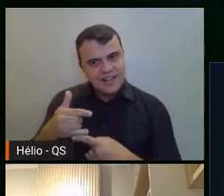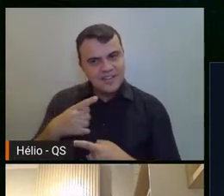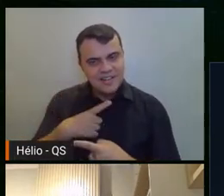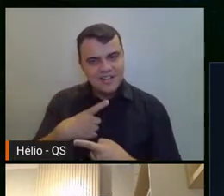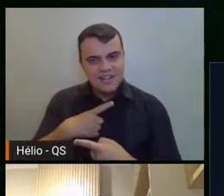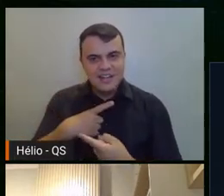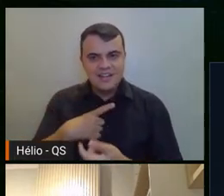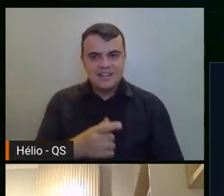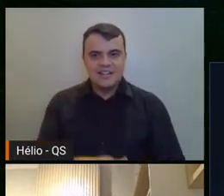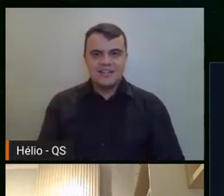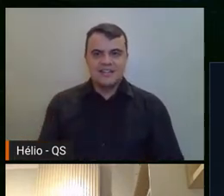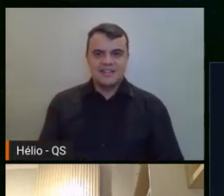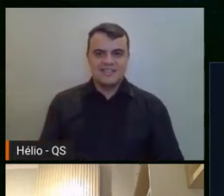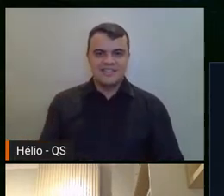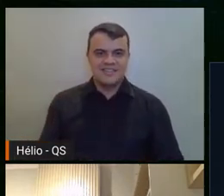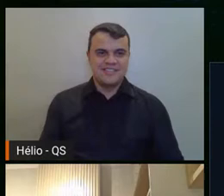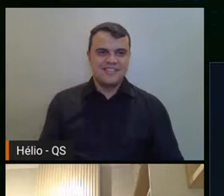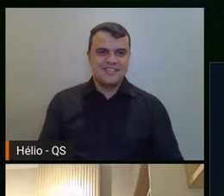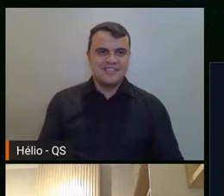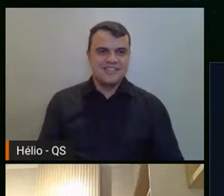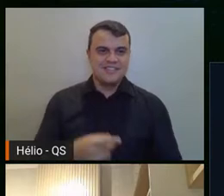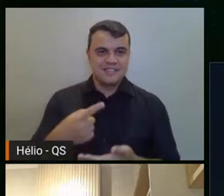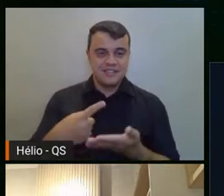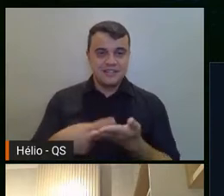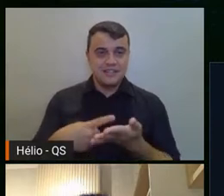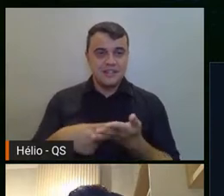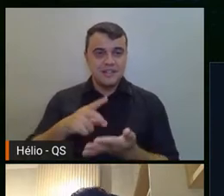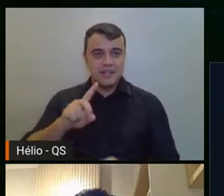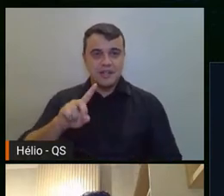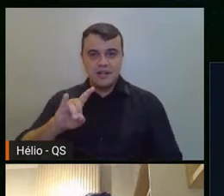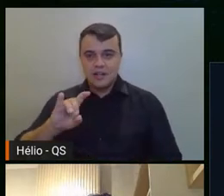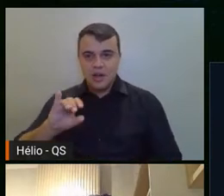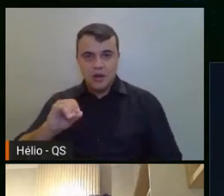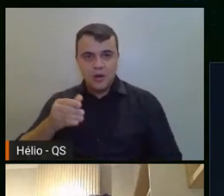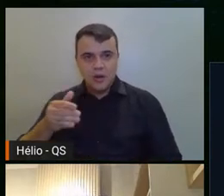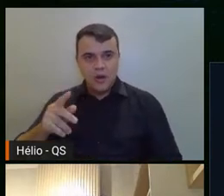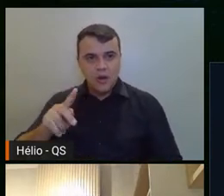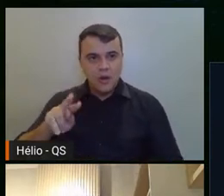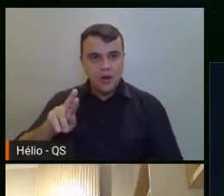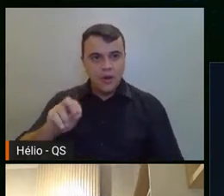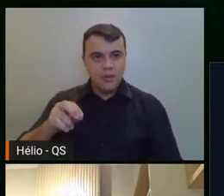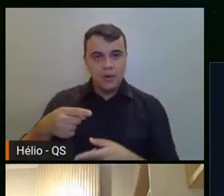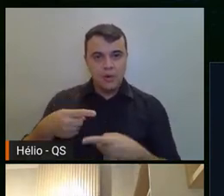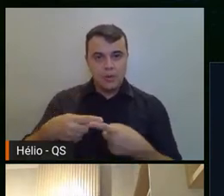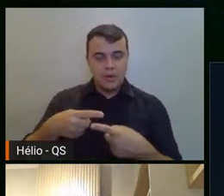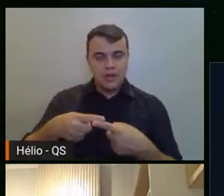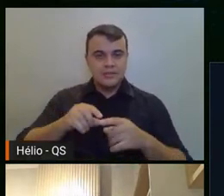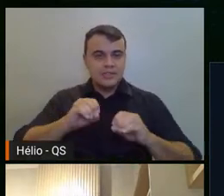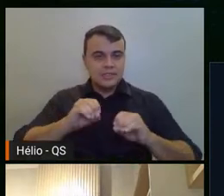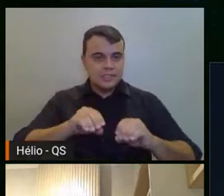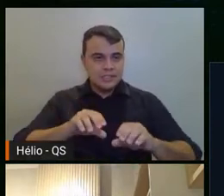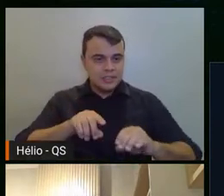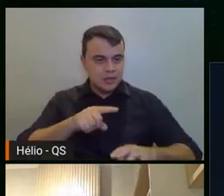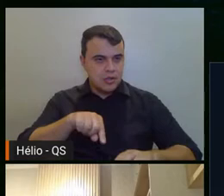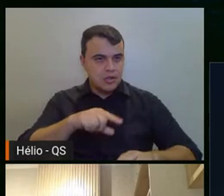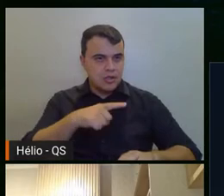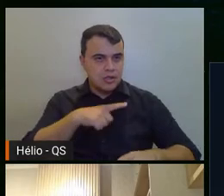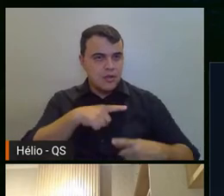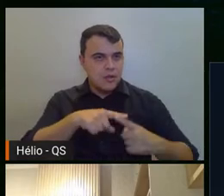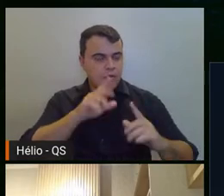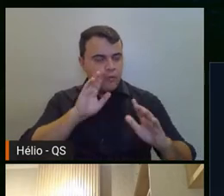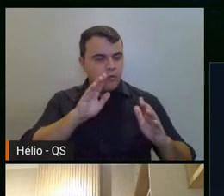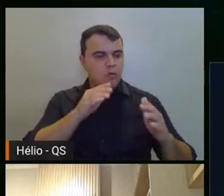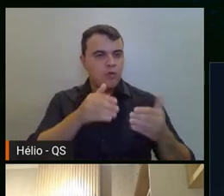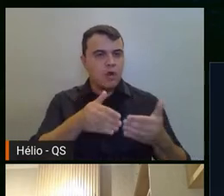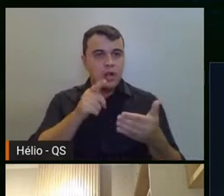é Combinado então e olha só desse lado de prova vale a pena ressaltar Renan que as formações né Elas são justamente focadas